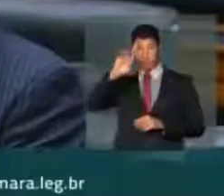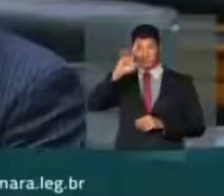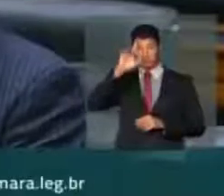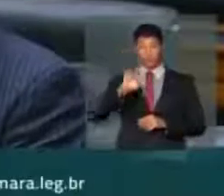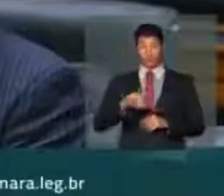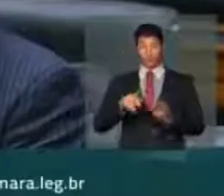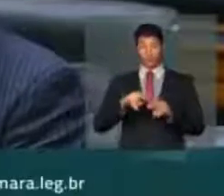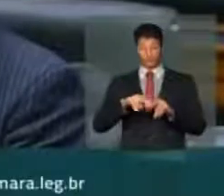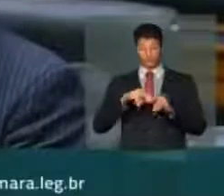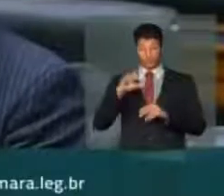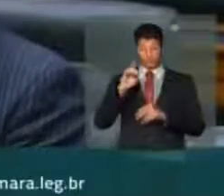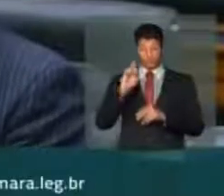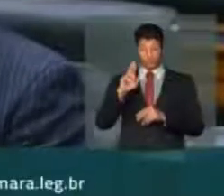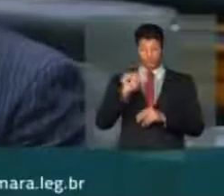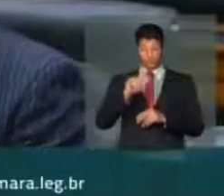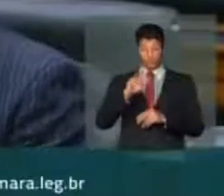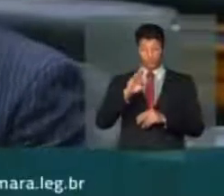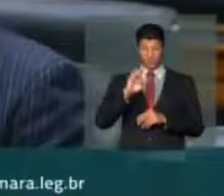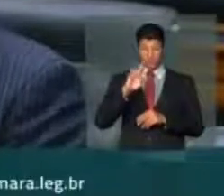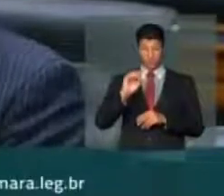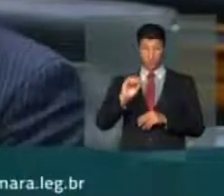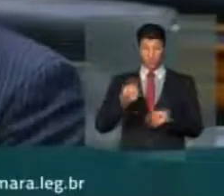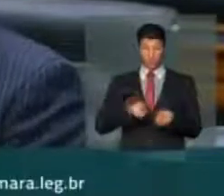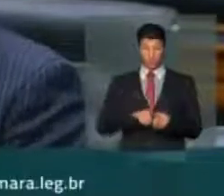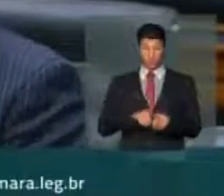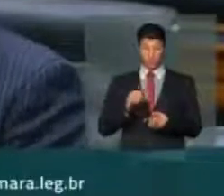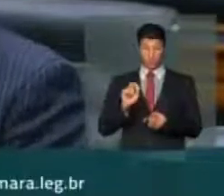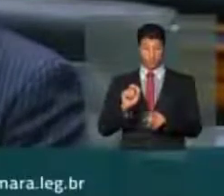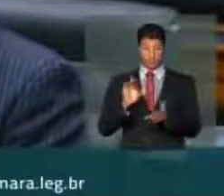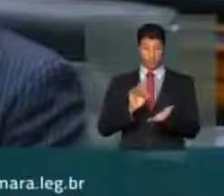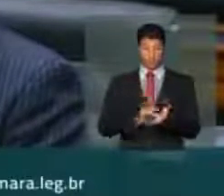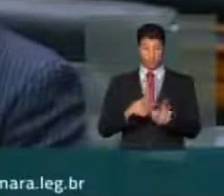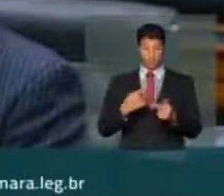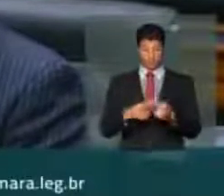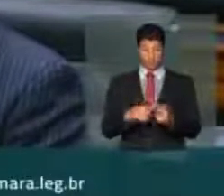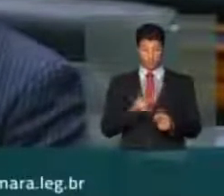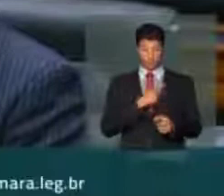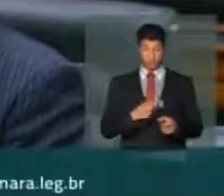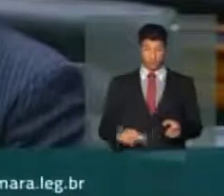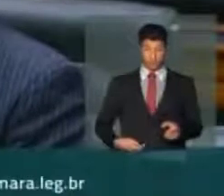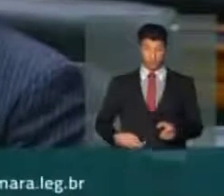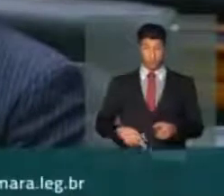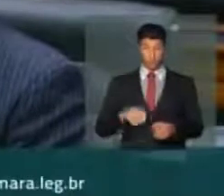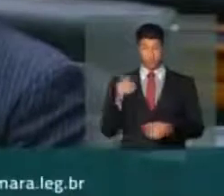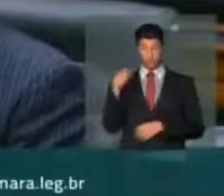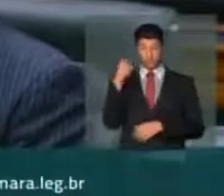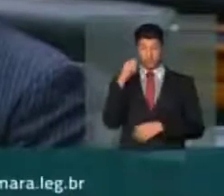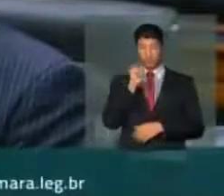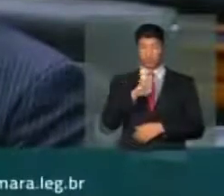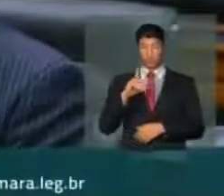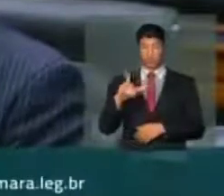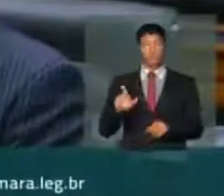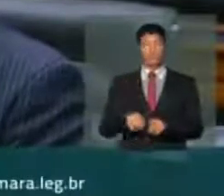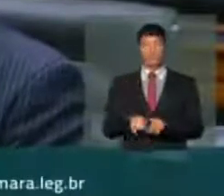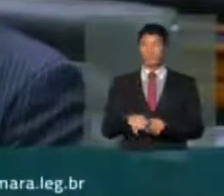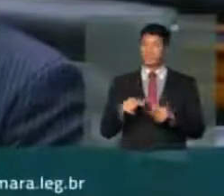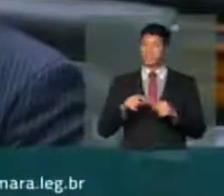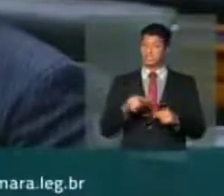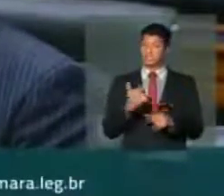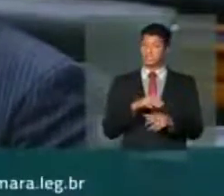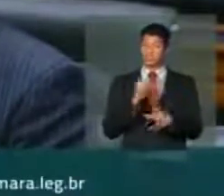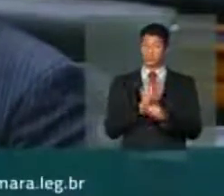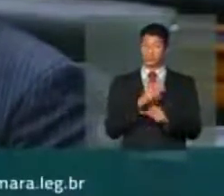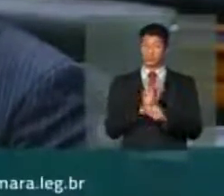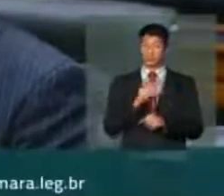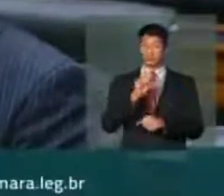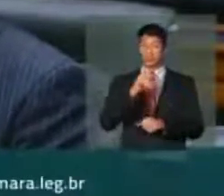através do Dr. Alberto e do Dr. Alceu, exatamente porque, presidente, o Rio Grande do Sul está se notabilizando